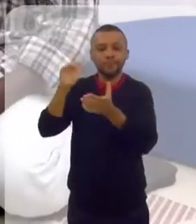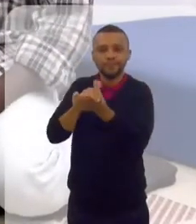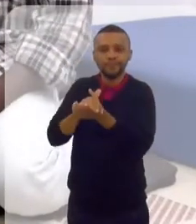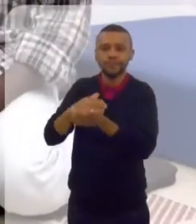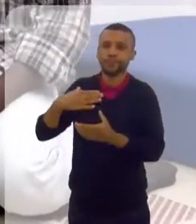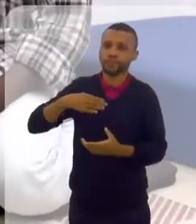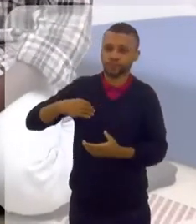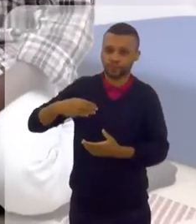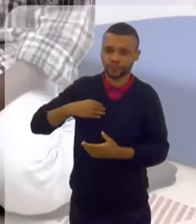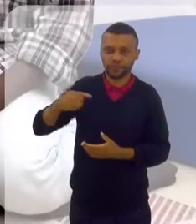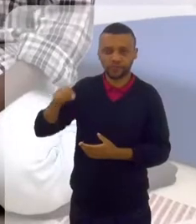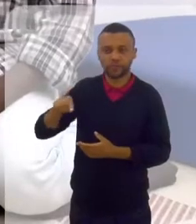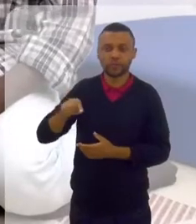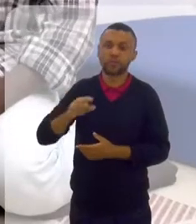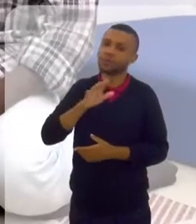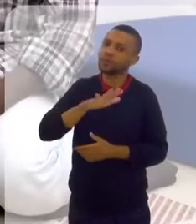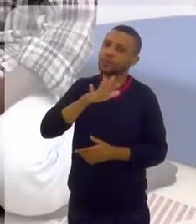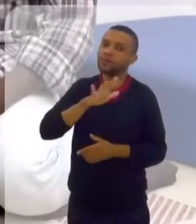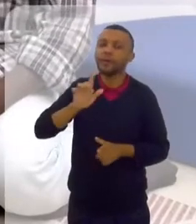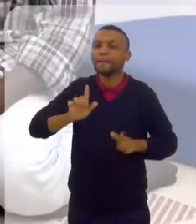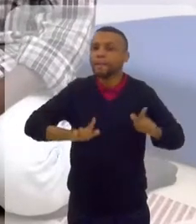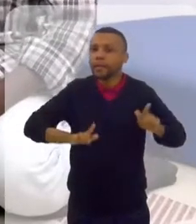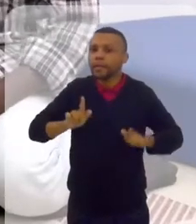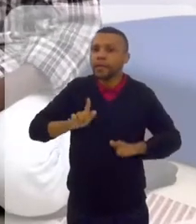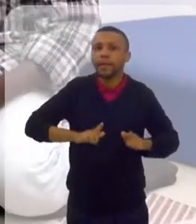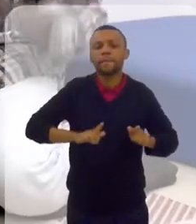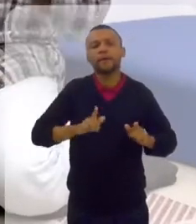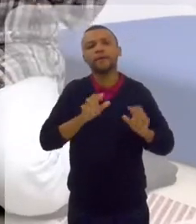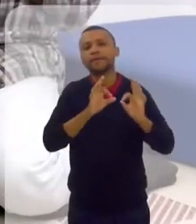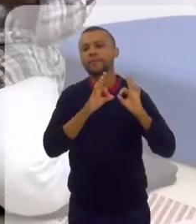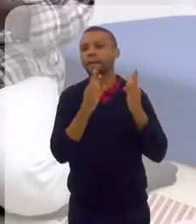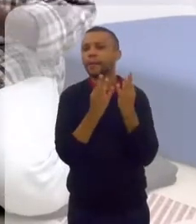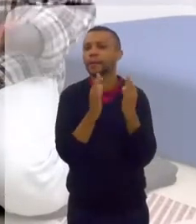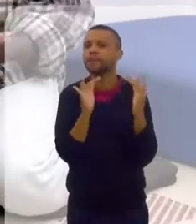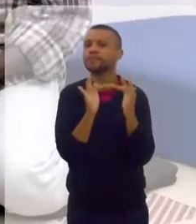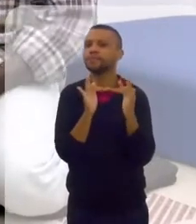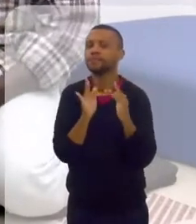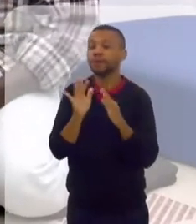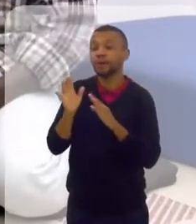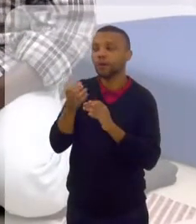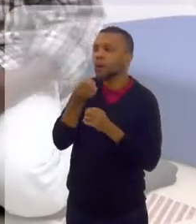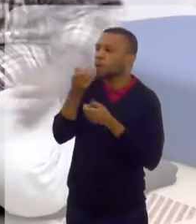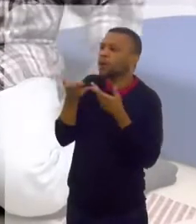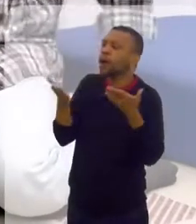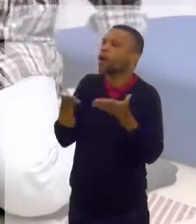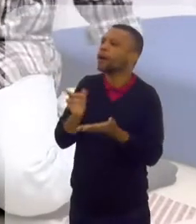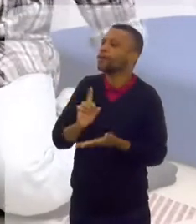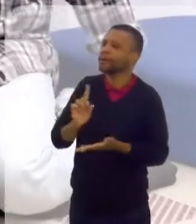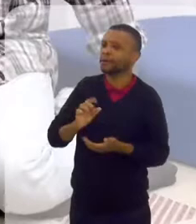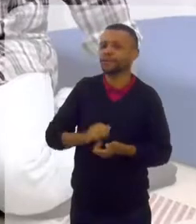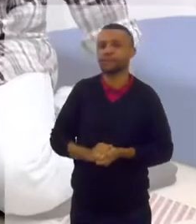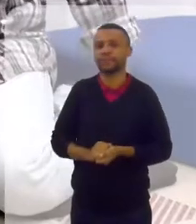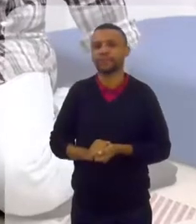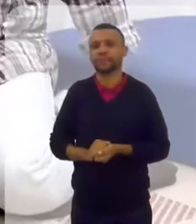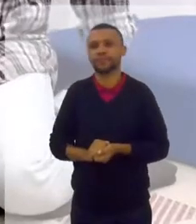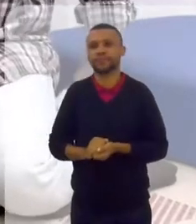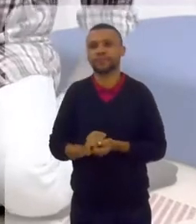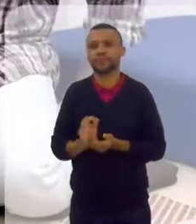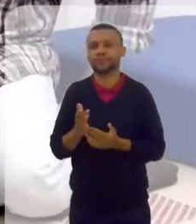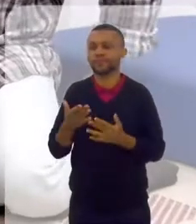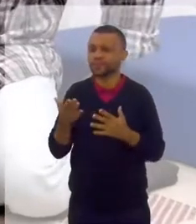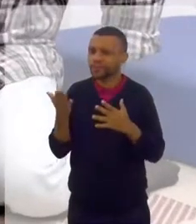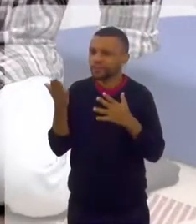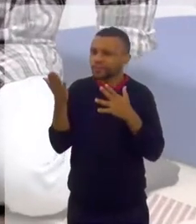a esposa para o filho, geralmente, prima ou conhecidos, uma pessoa de boa família. Ah, não conta agora, não. Vamos